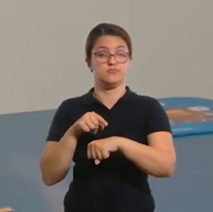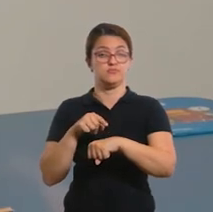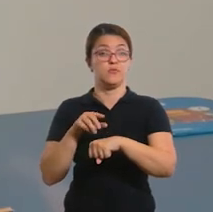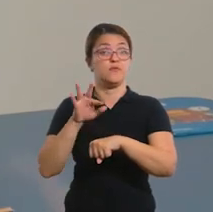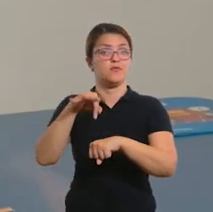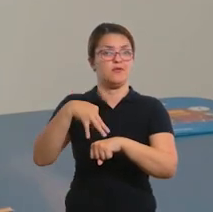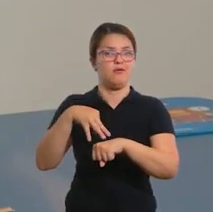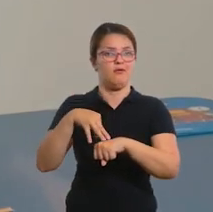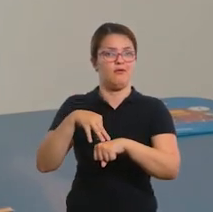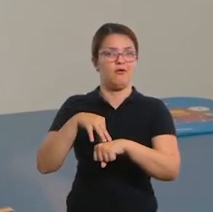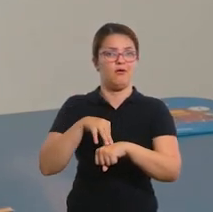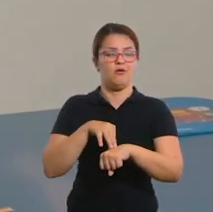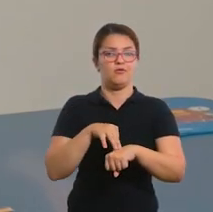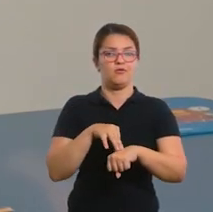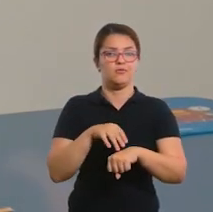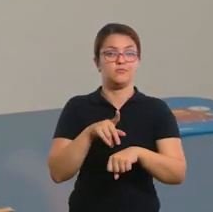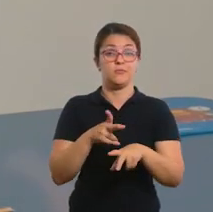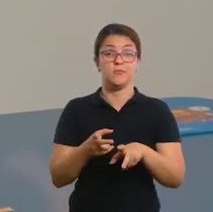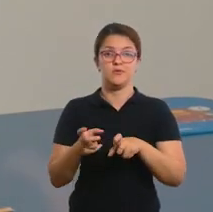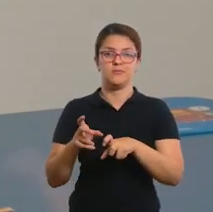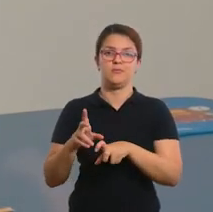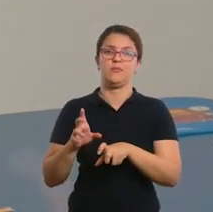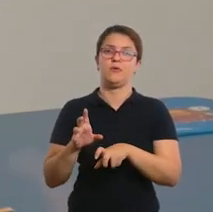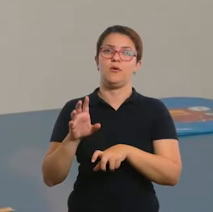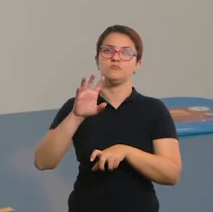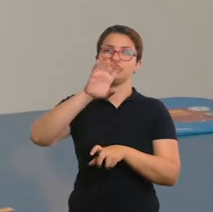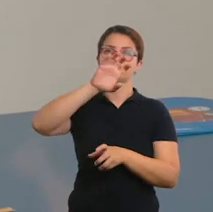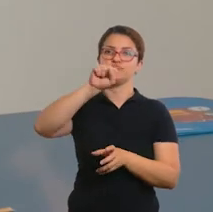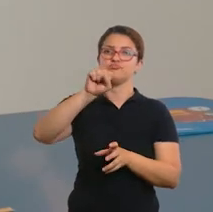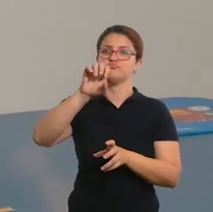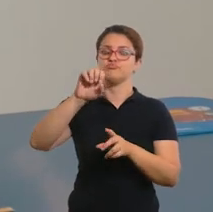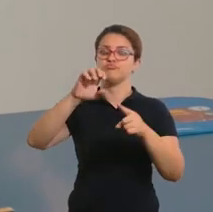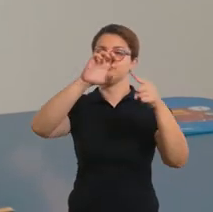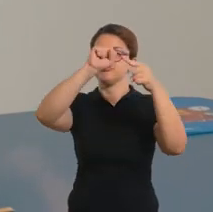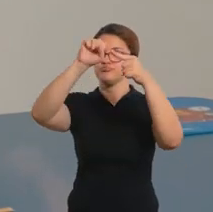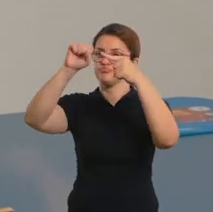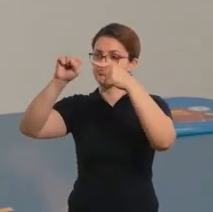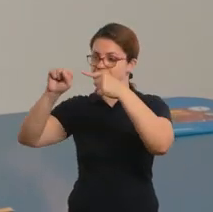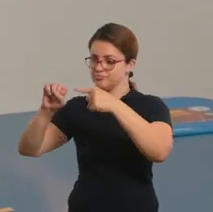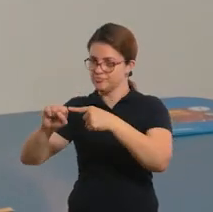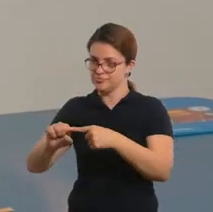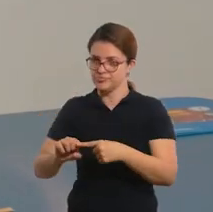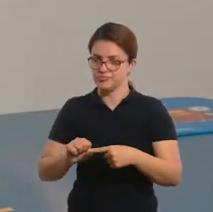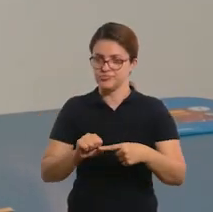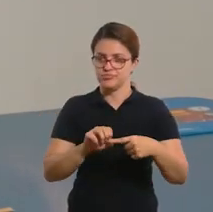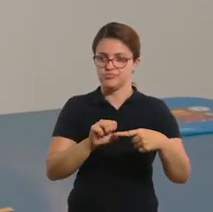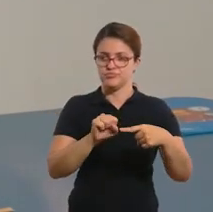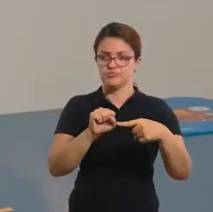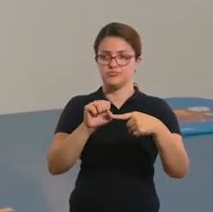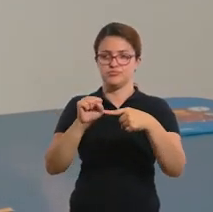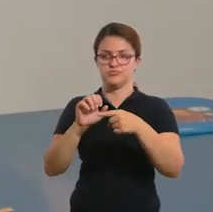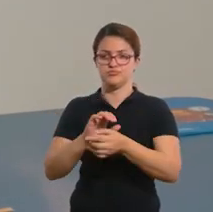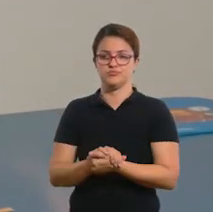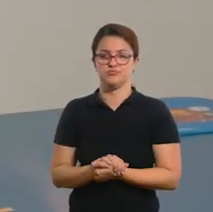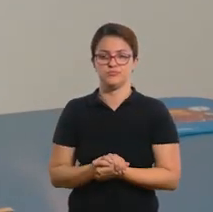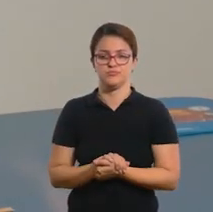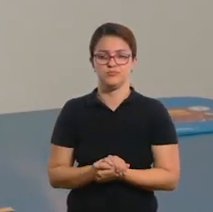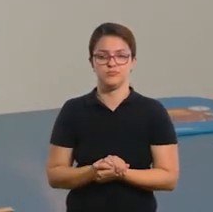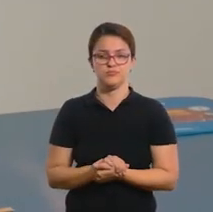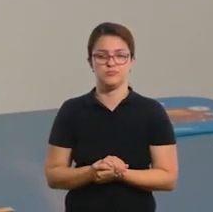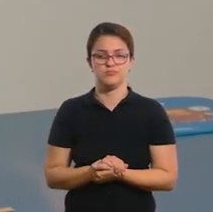consumidor final. E aí a gente pode ir para o nível trófico dos decompositores, que é